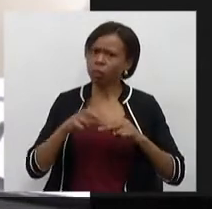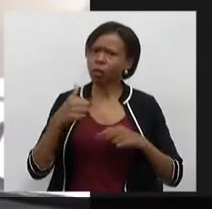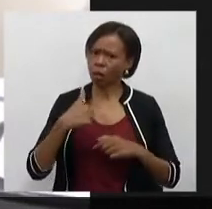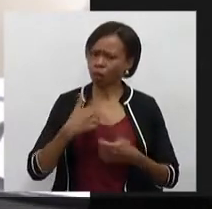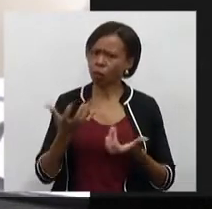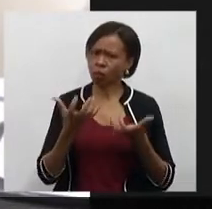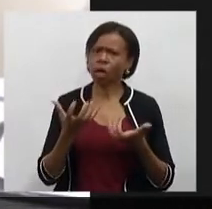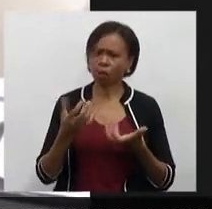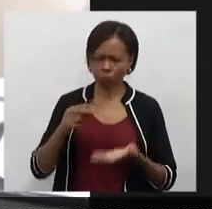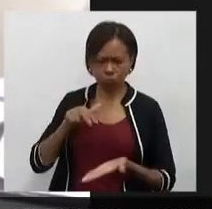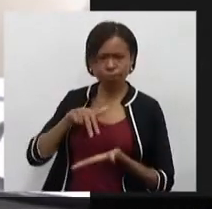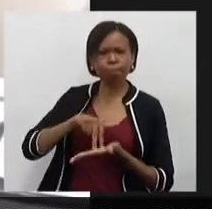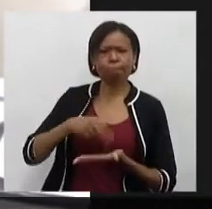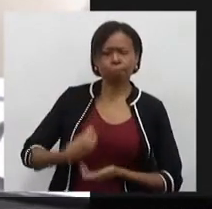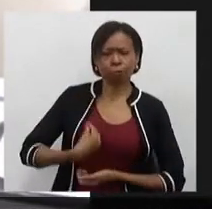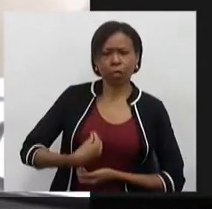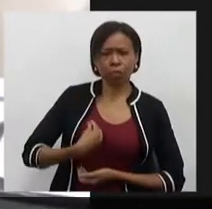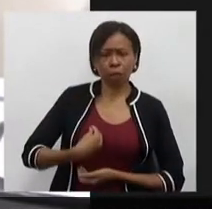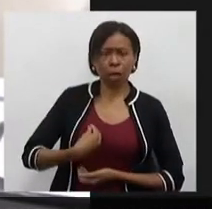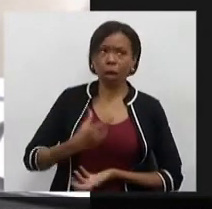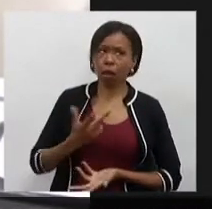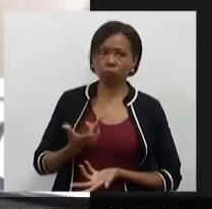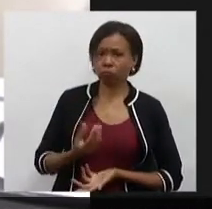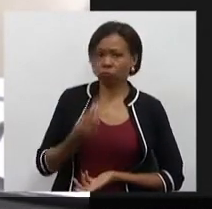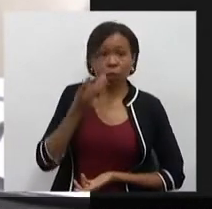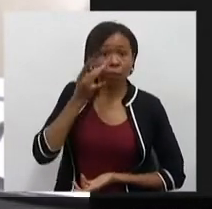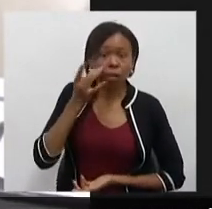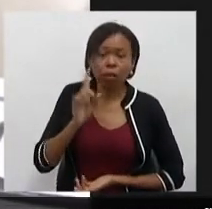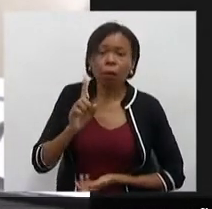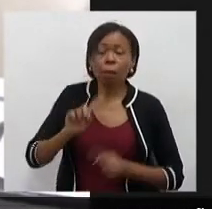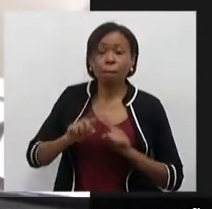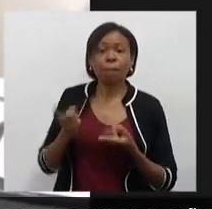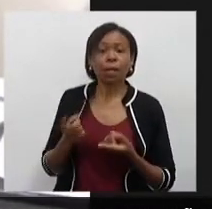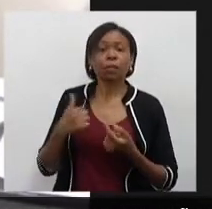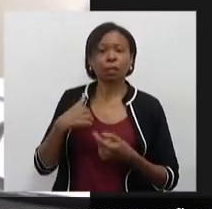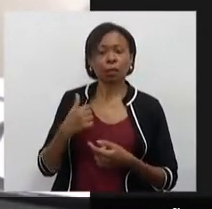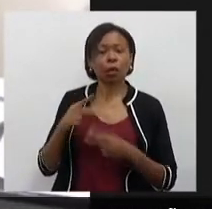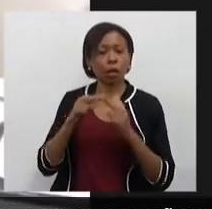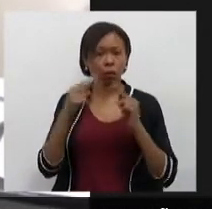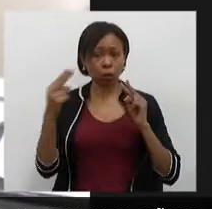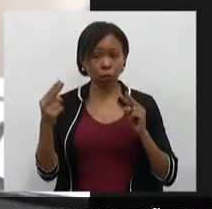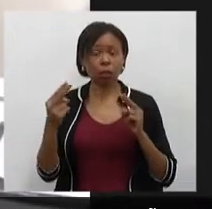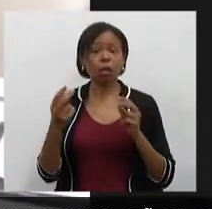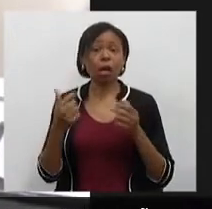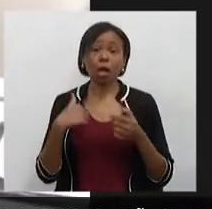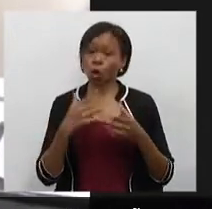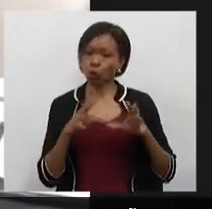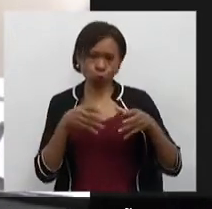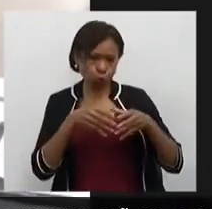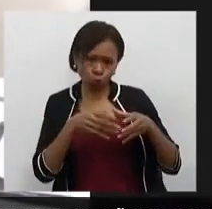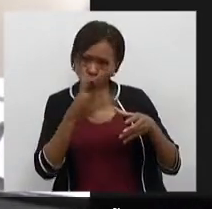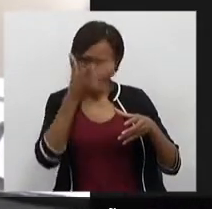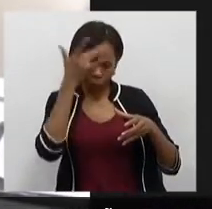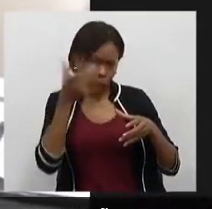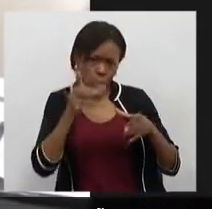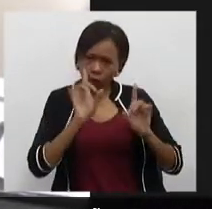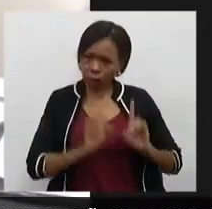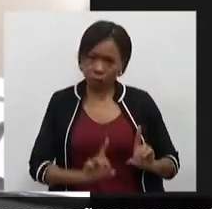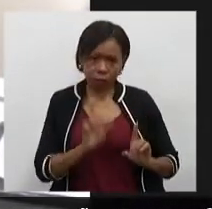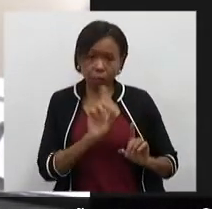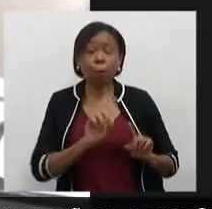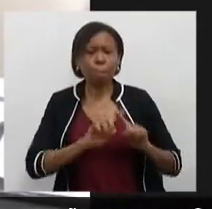estar aqui, embora não seja, né, integrante da comissão da pessoa com deficiência. Eu faço questão de me manifestar,